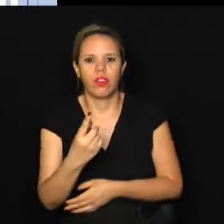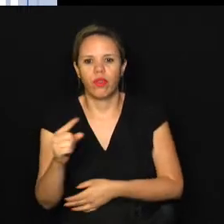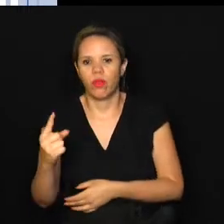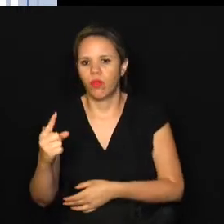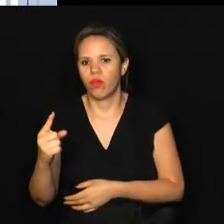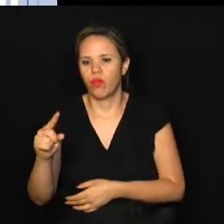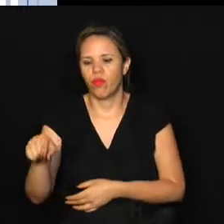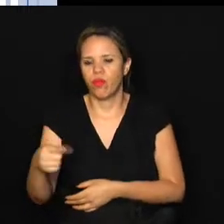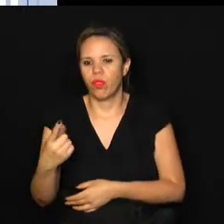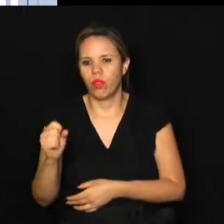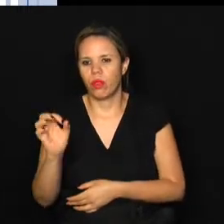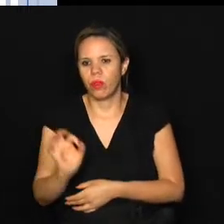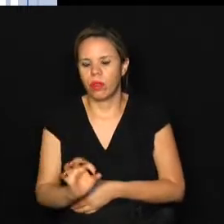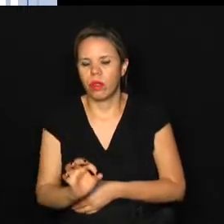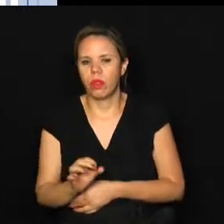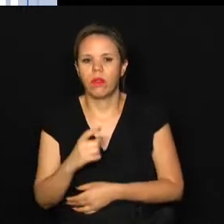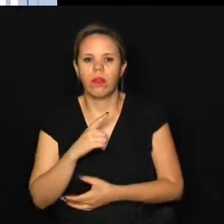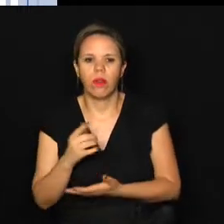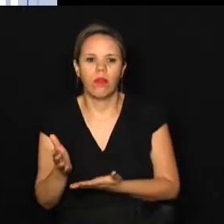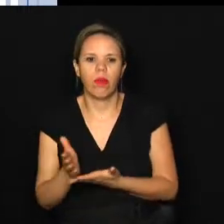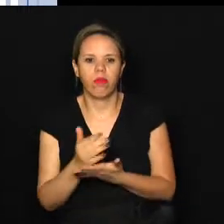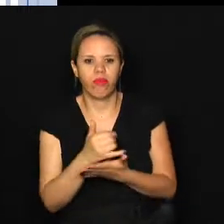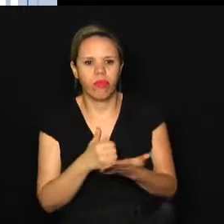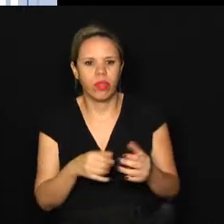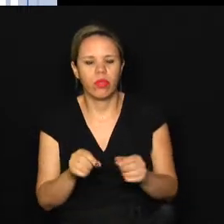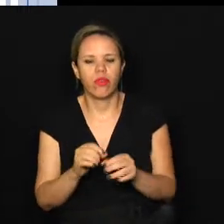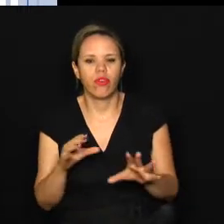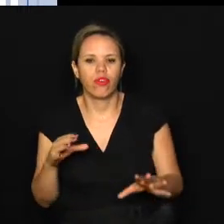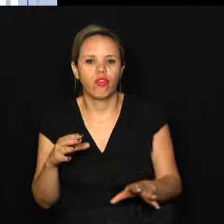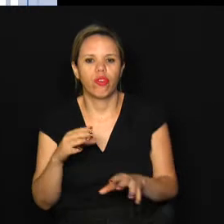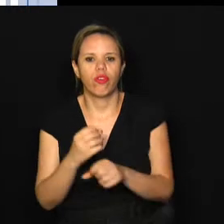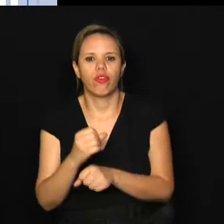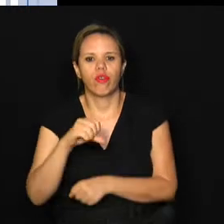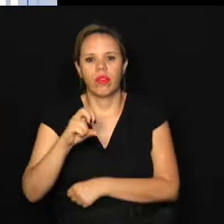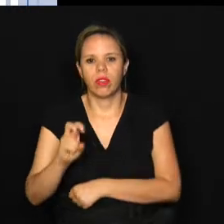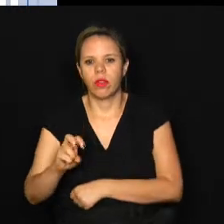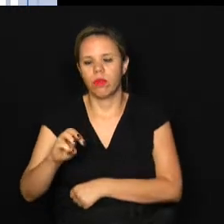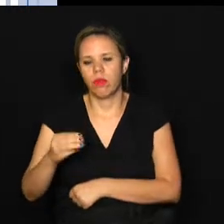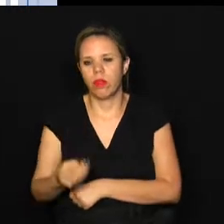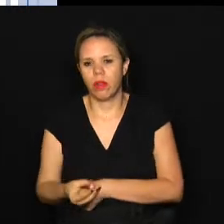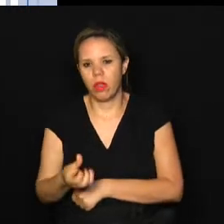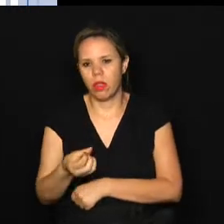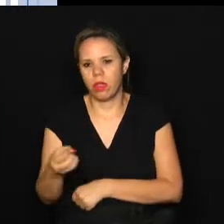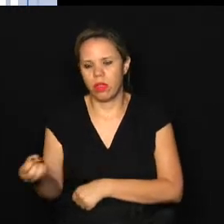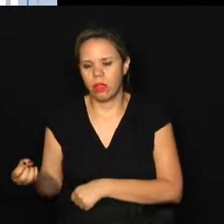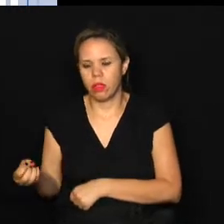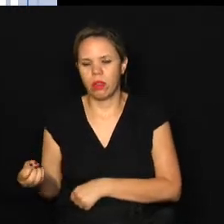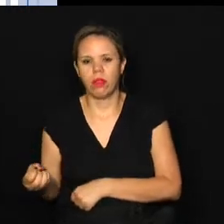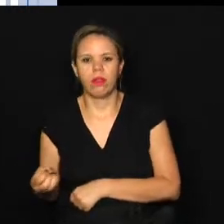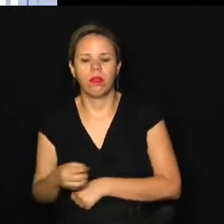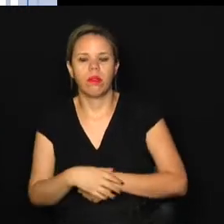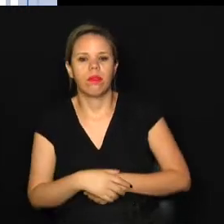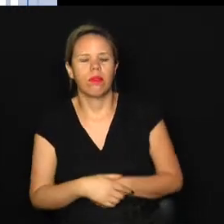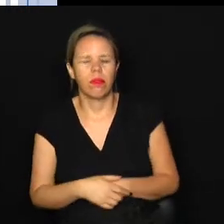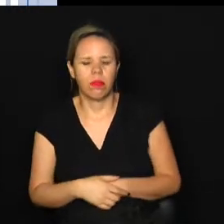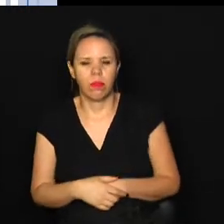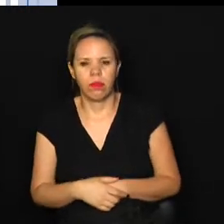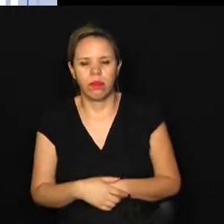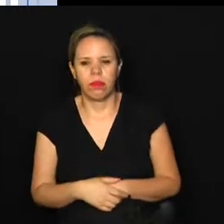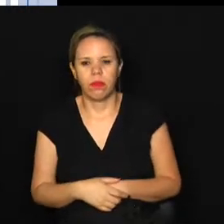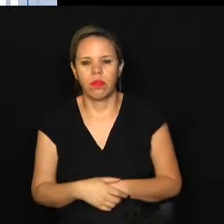21,8%, uma receita total de 95 milhões e 600 contra 78 milhões e 500